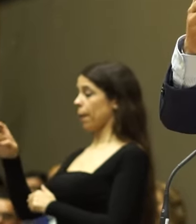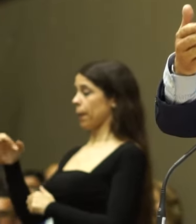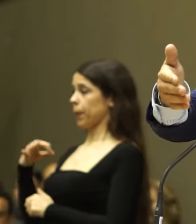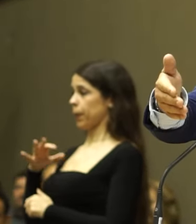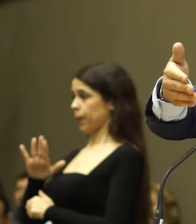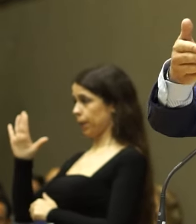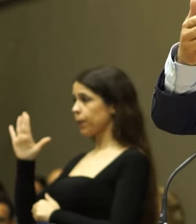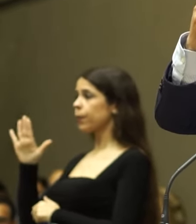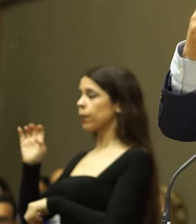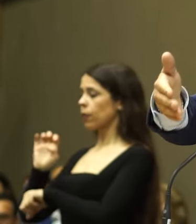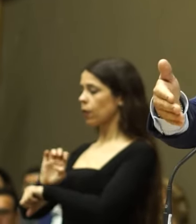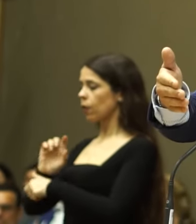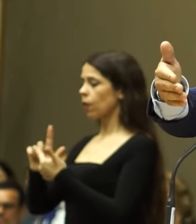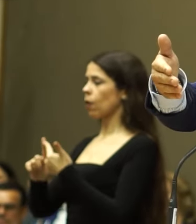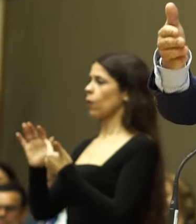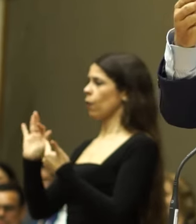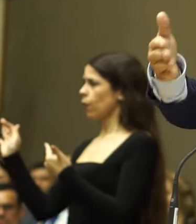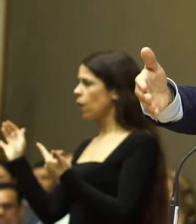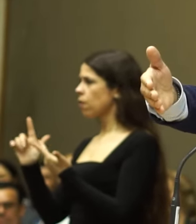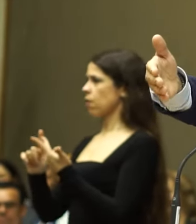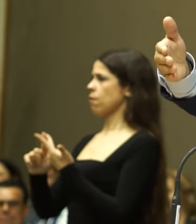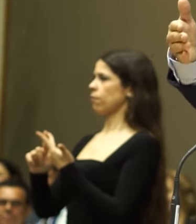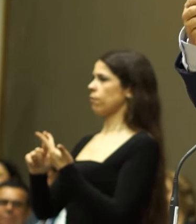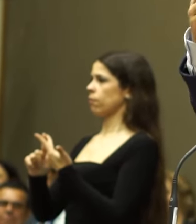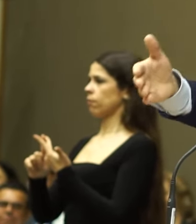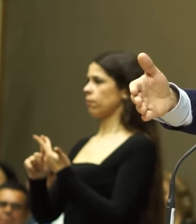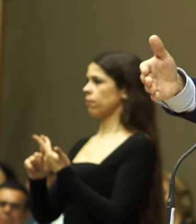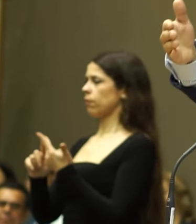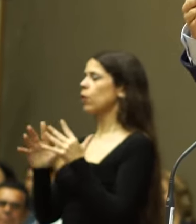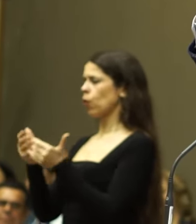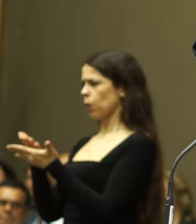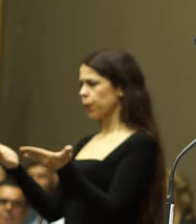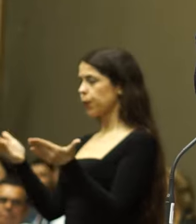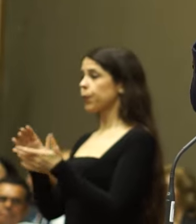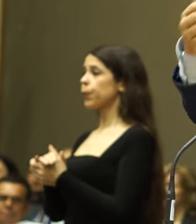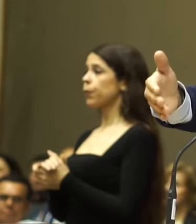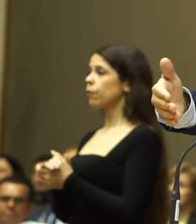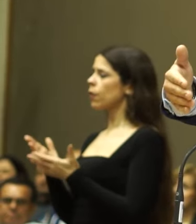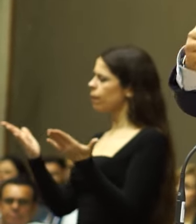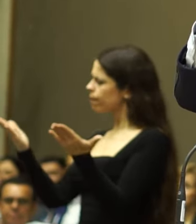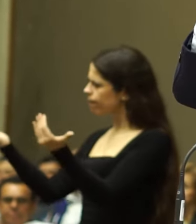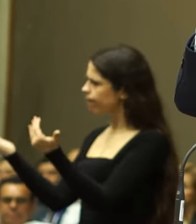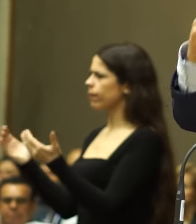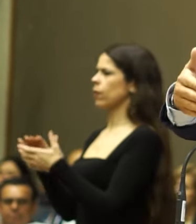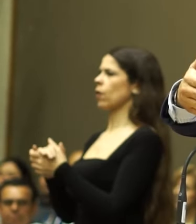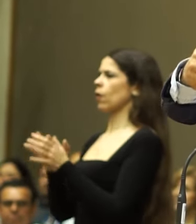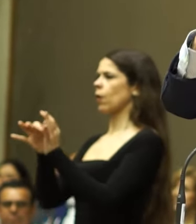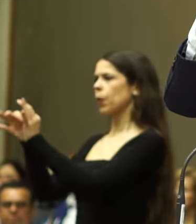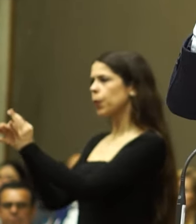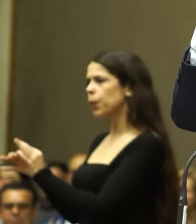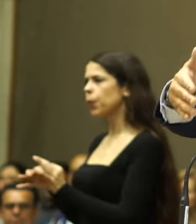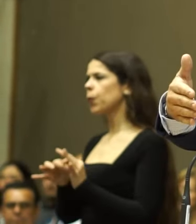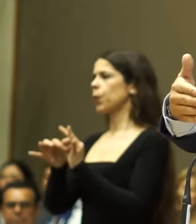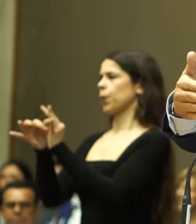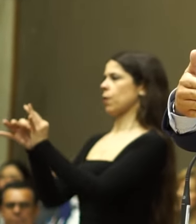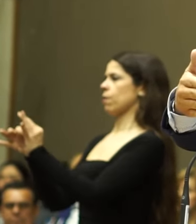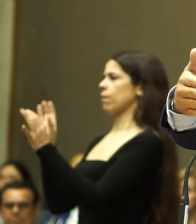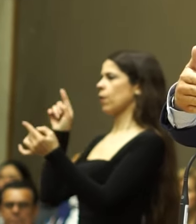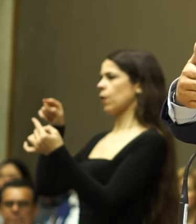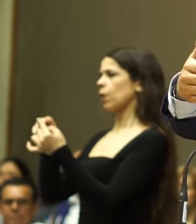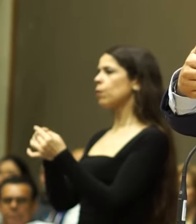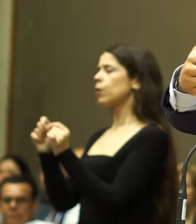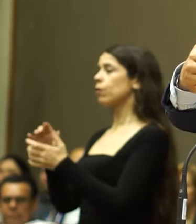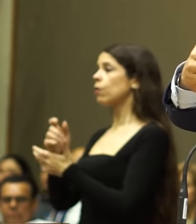Pré-candidatos a estadual, a federal. Gente, vamos nos unir em prol de um Rio Grande